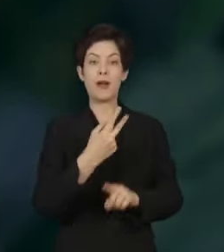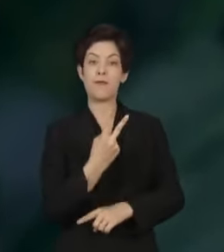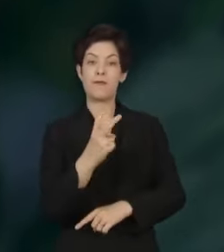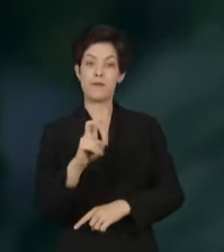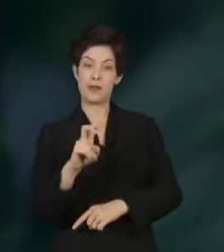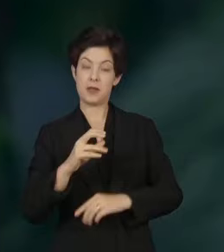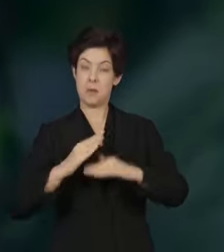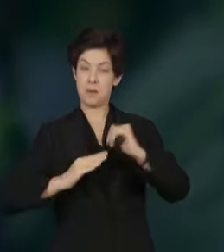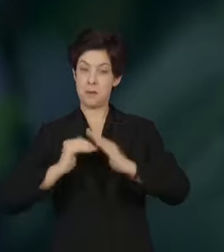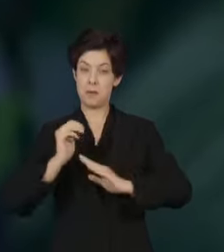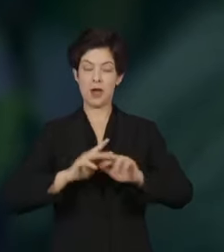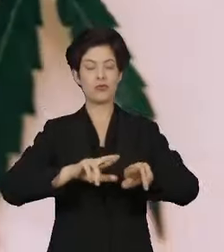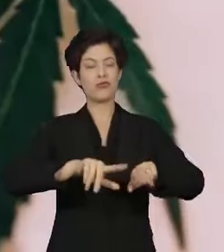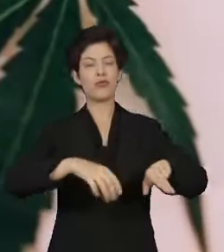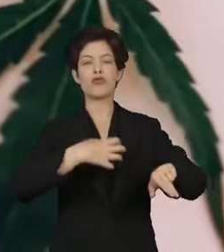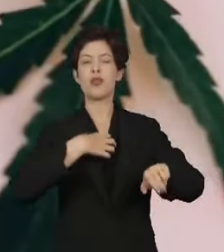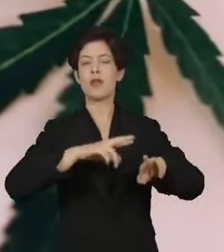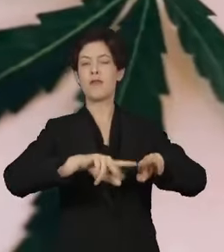tetrahidrocanabinol